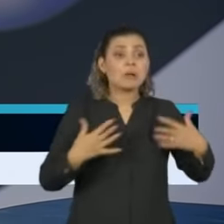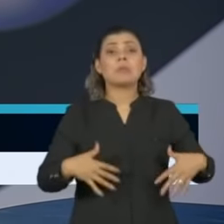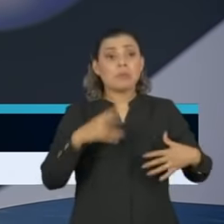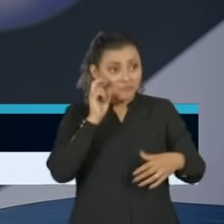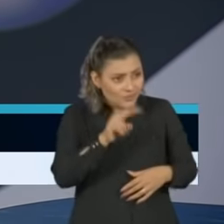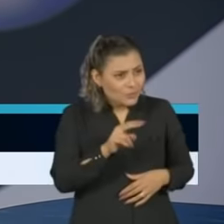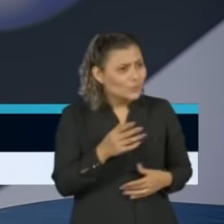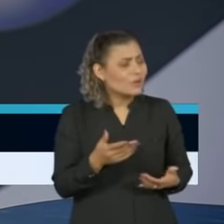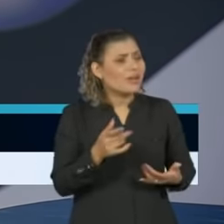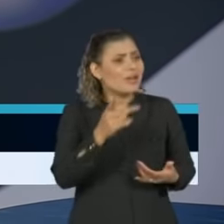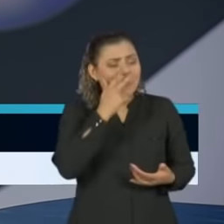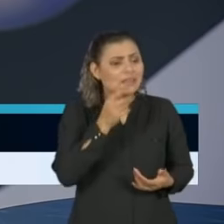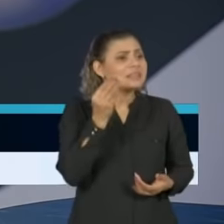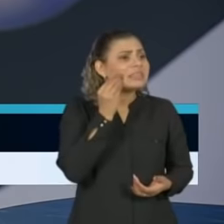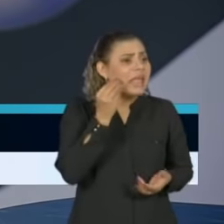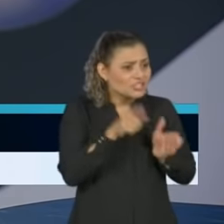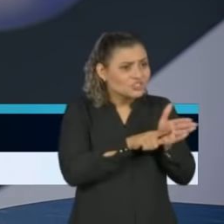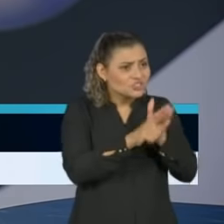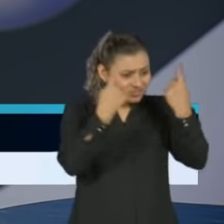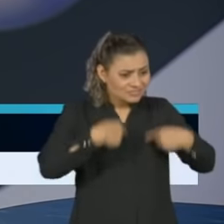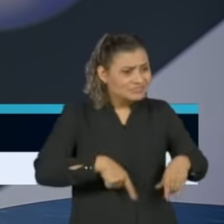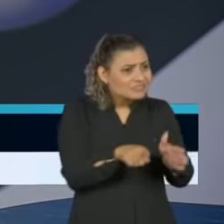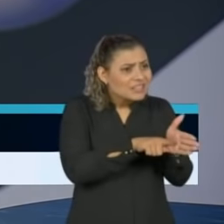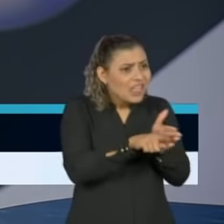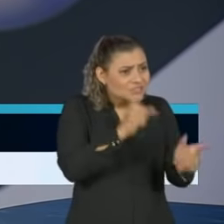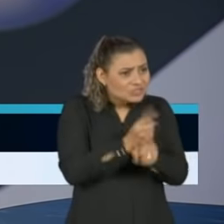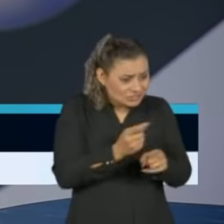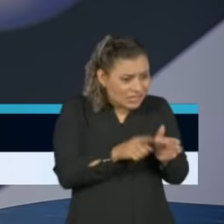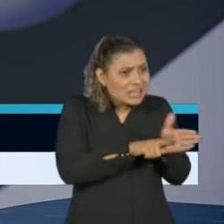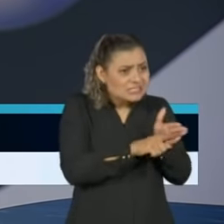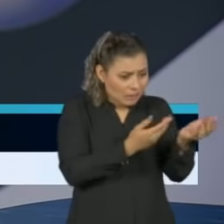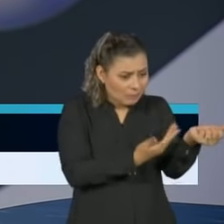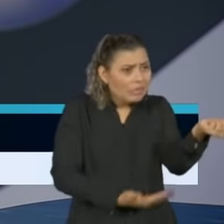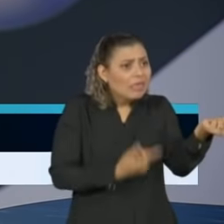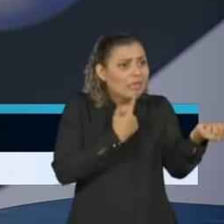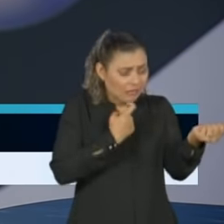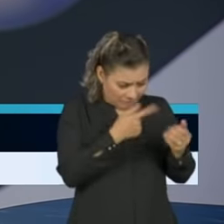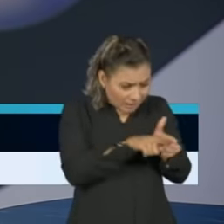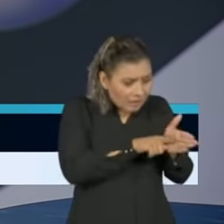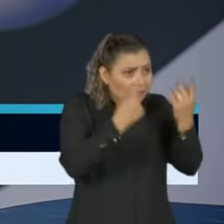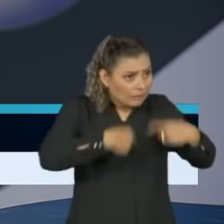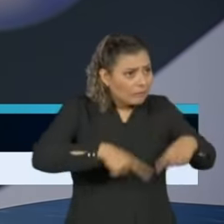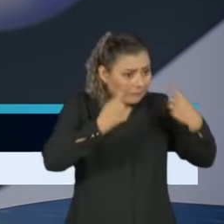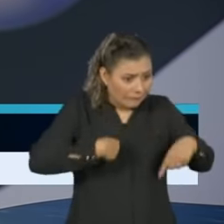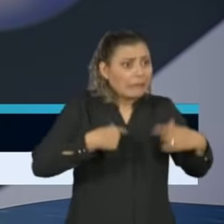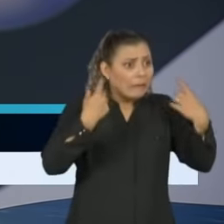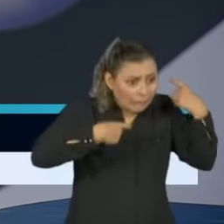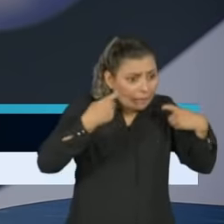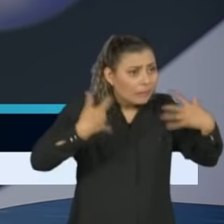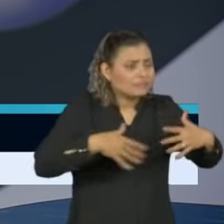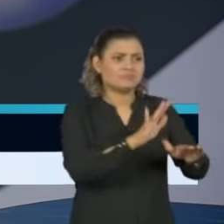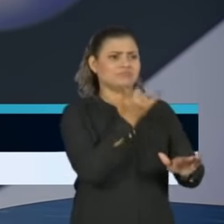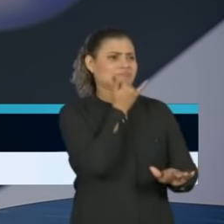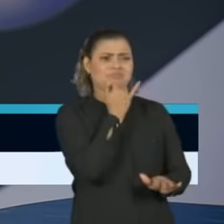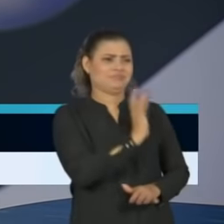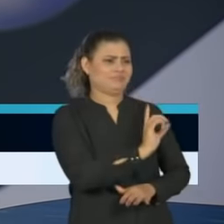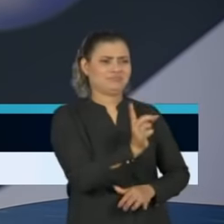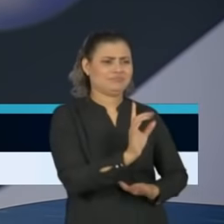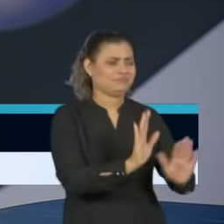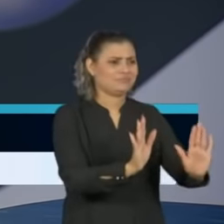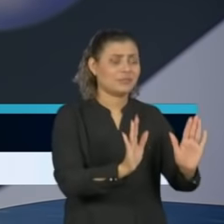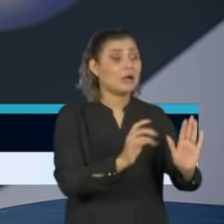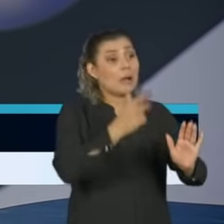aqui, a nível de testes. A testagem é uma coisa que tem que ser priorizada. Tem que ter algum critério para quem você vai ser testado.